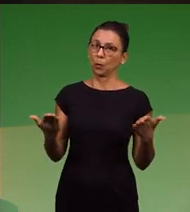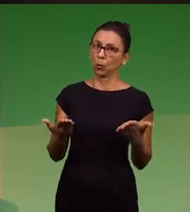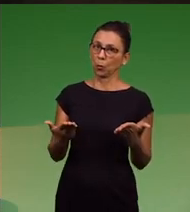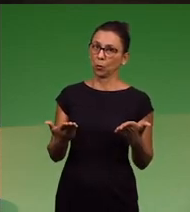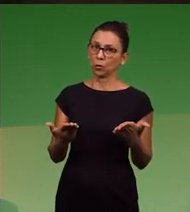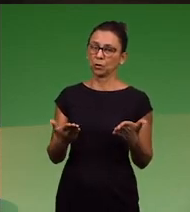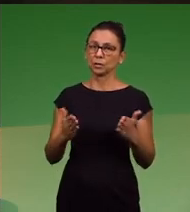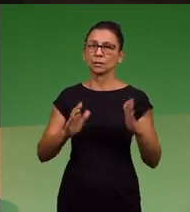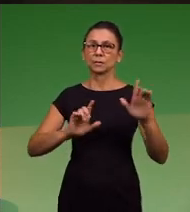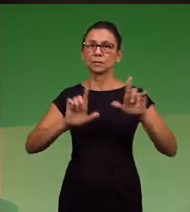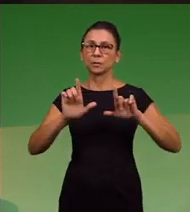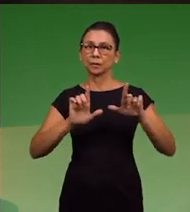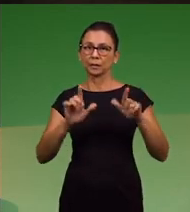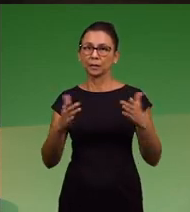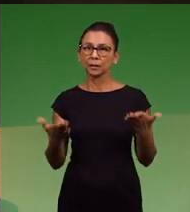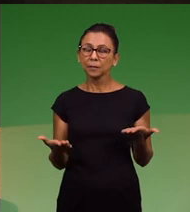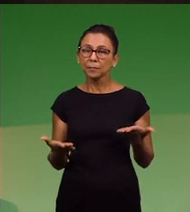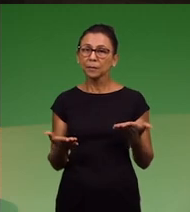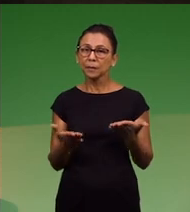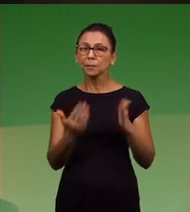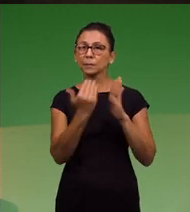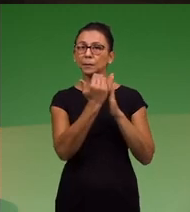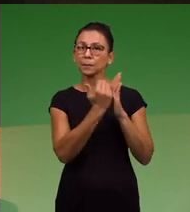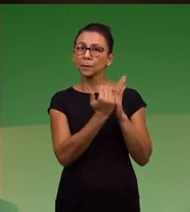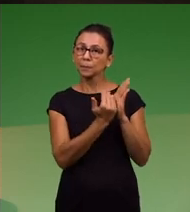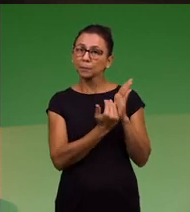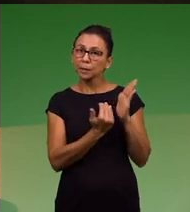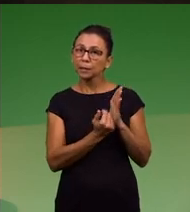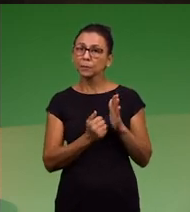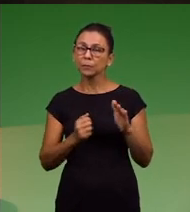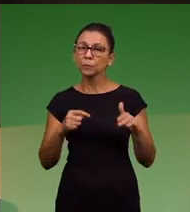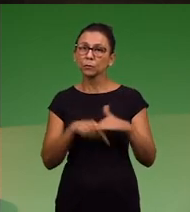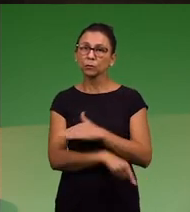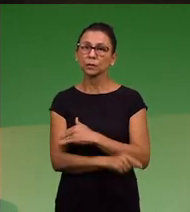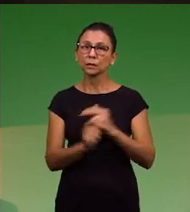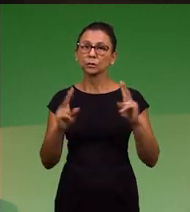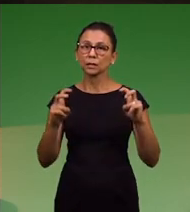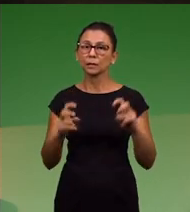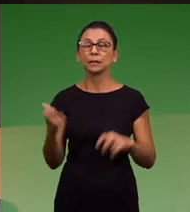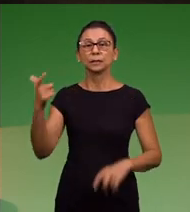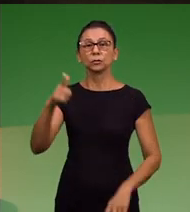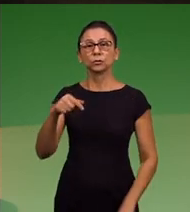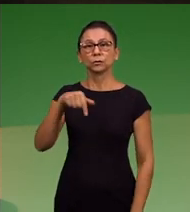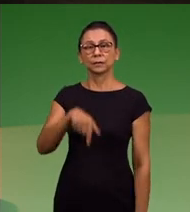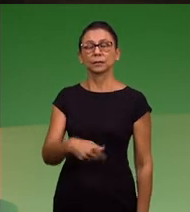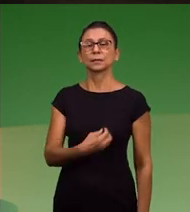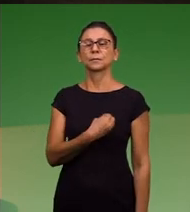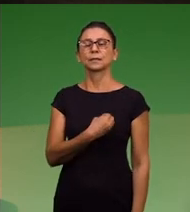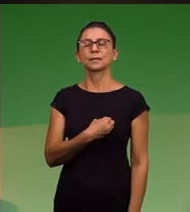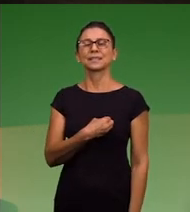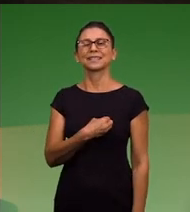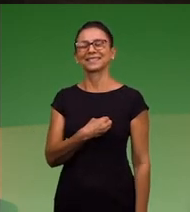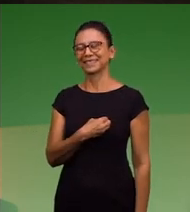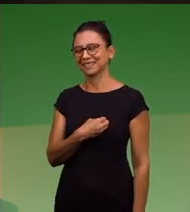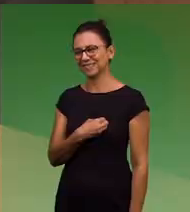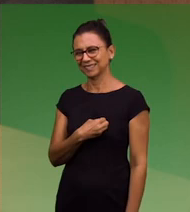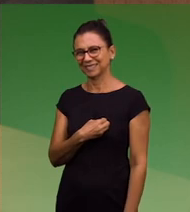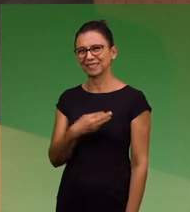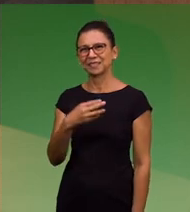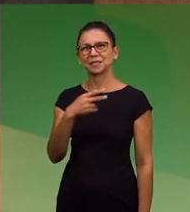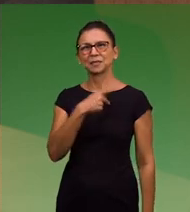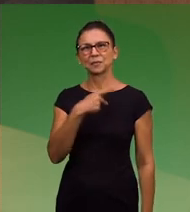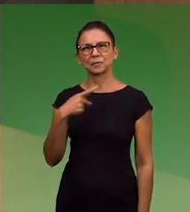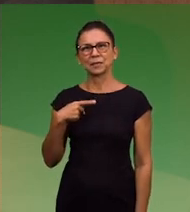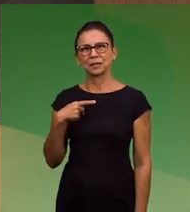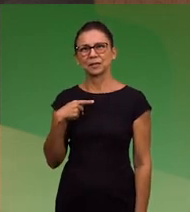programa nós continuaremos tratando e aprofundando esse tema e mais uma vez temos conosco a presença do nosso querido pastor